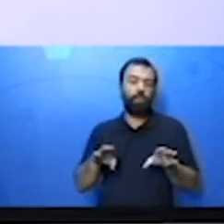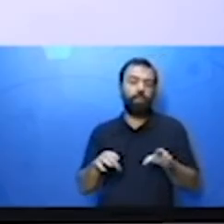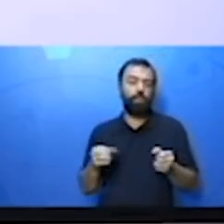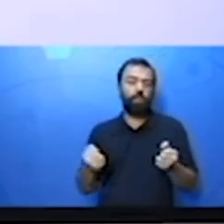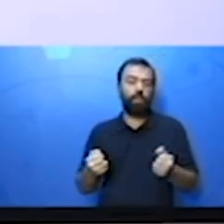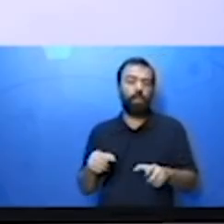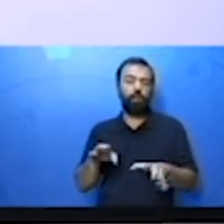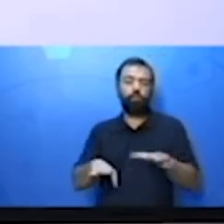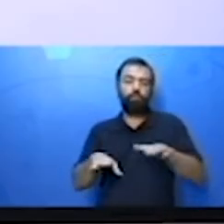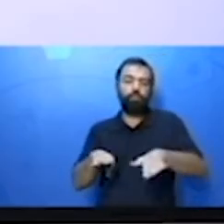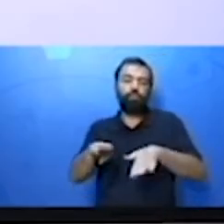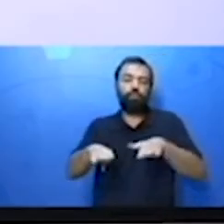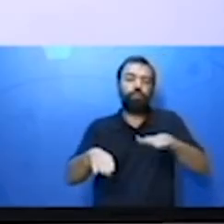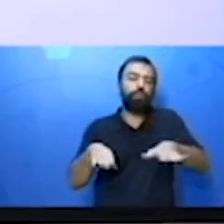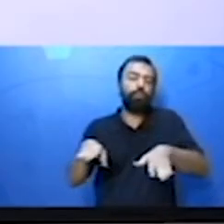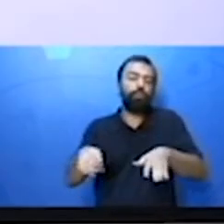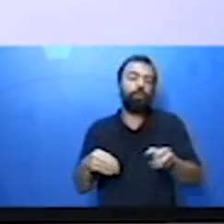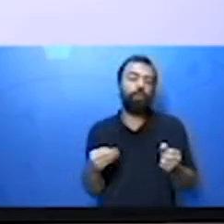Vamos pensar um pouquinho.